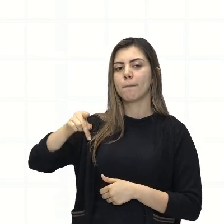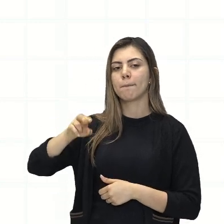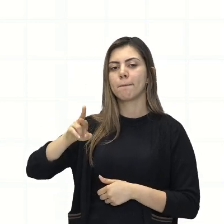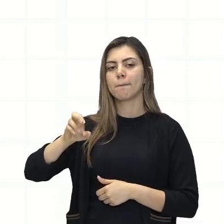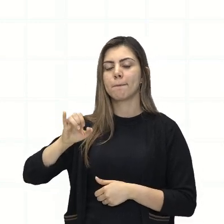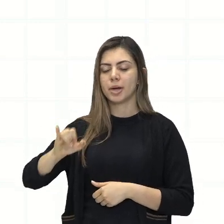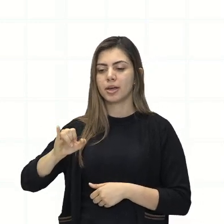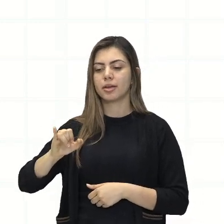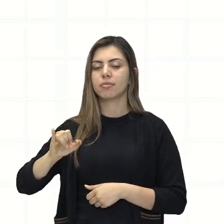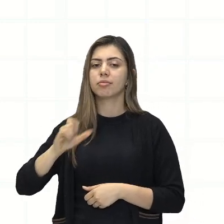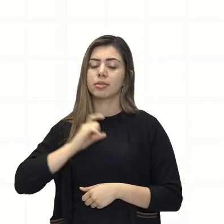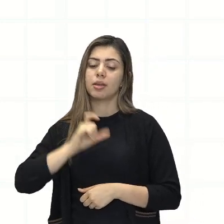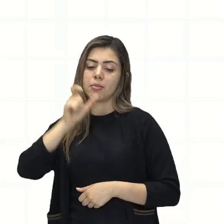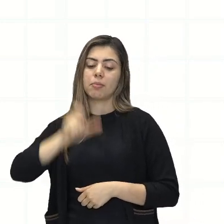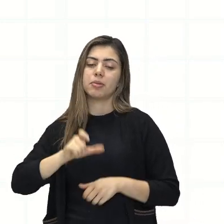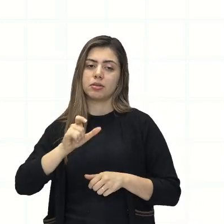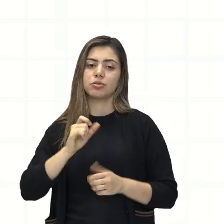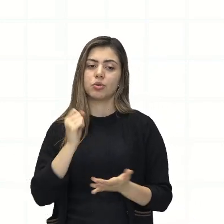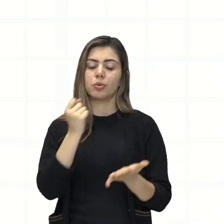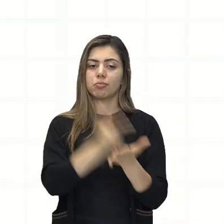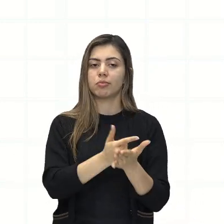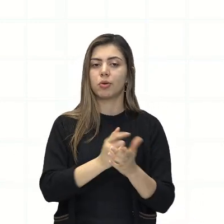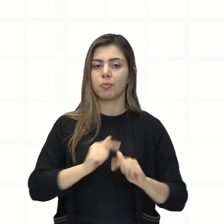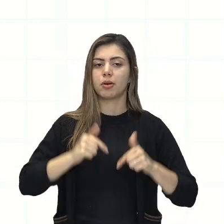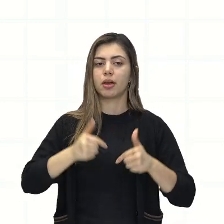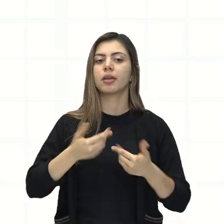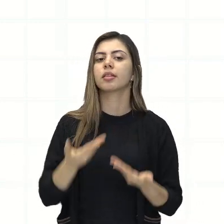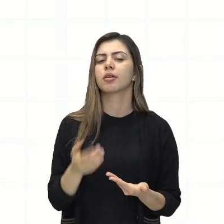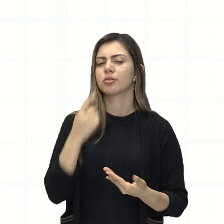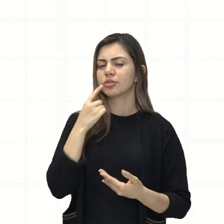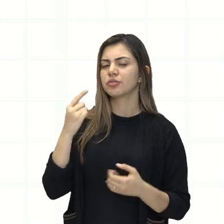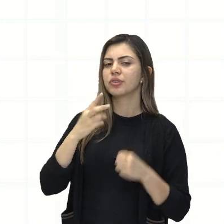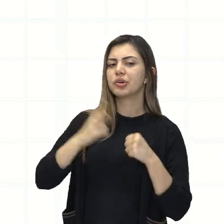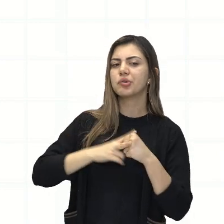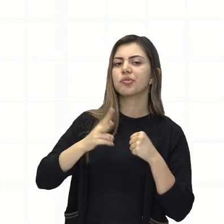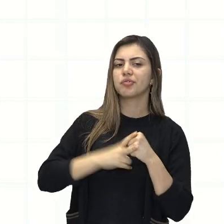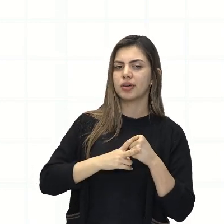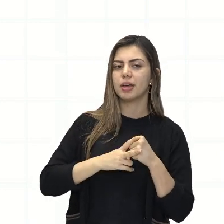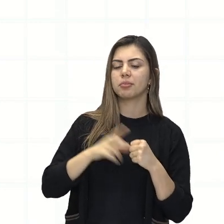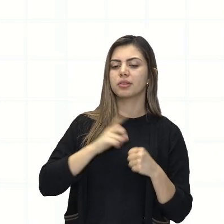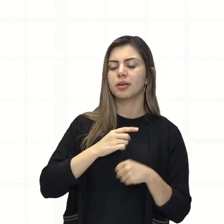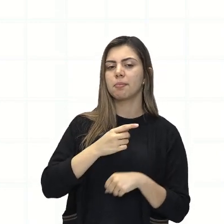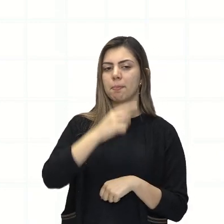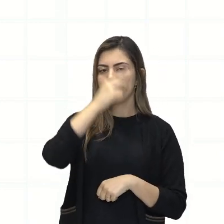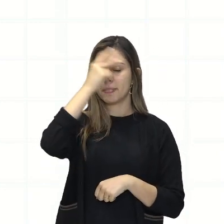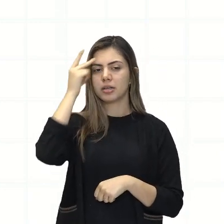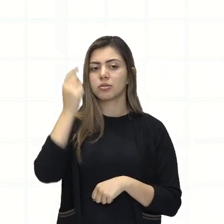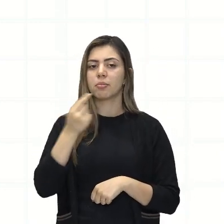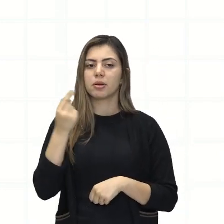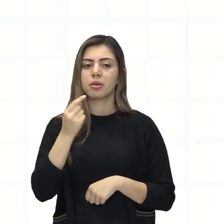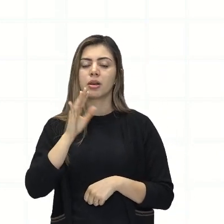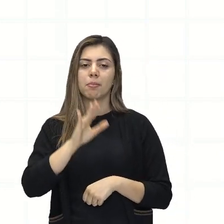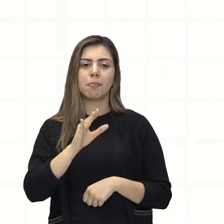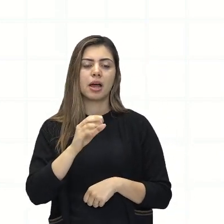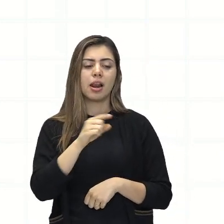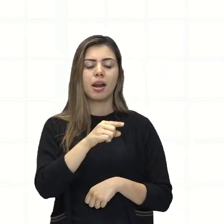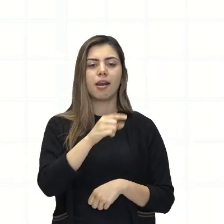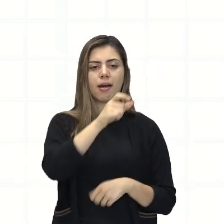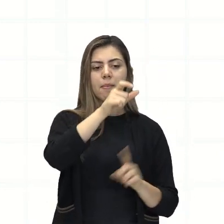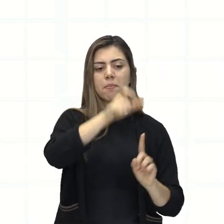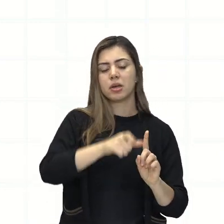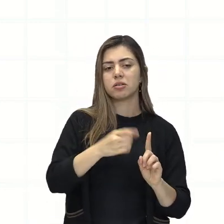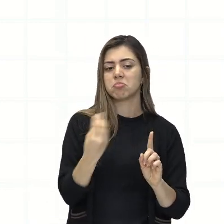comprar. O verbo aqui está na primeira pessoa, mas o sujeito, ele não aparece. Ele é um